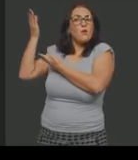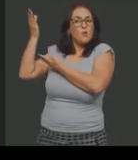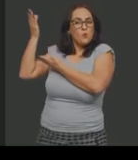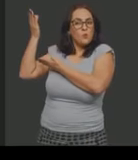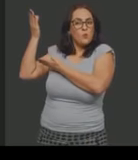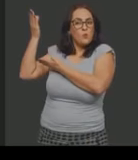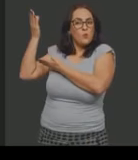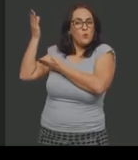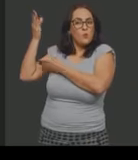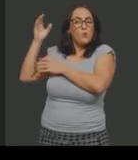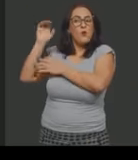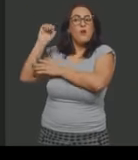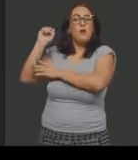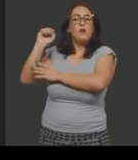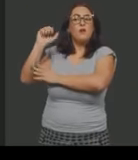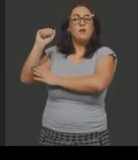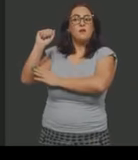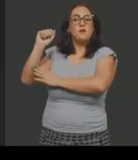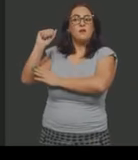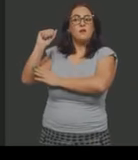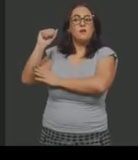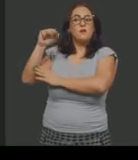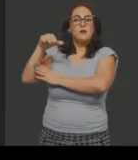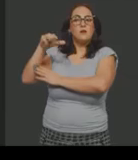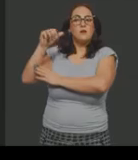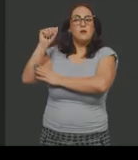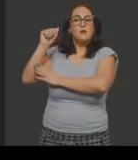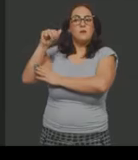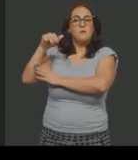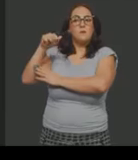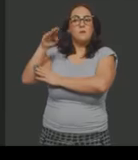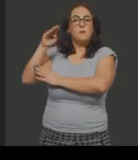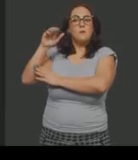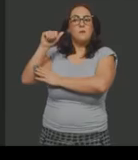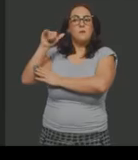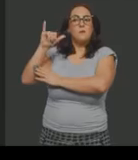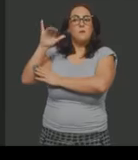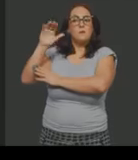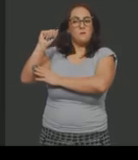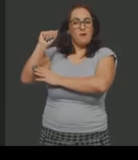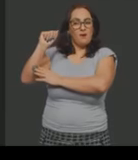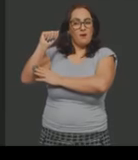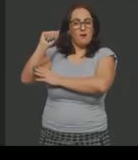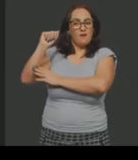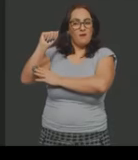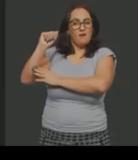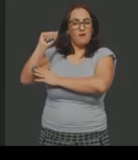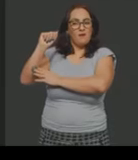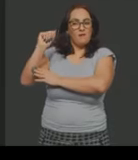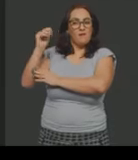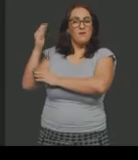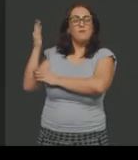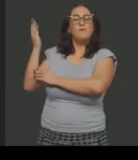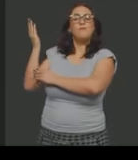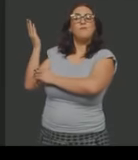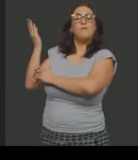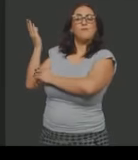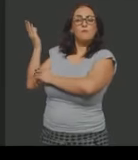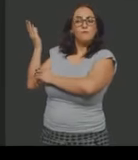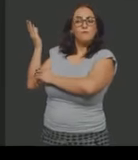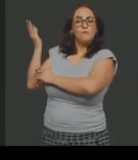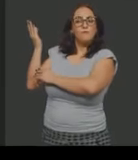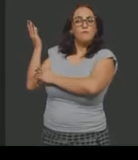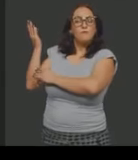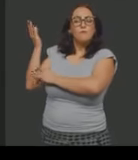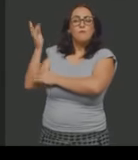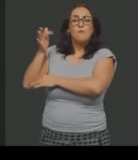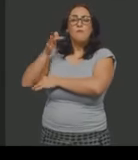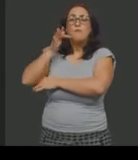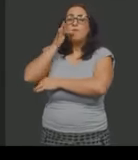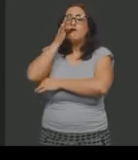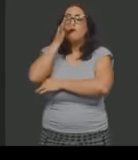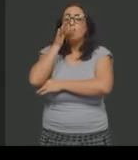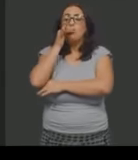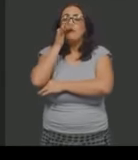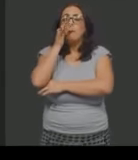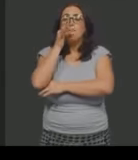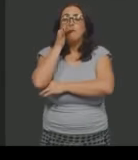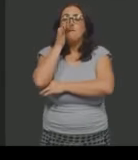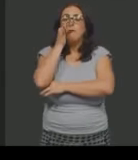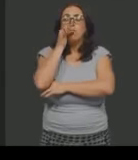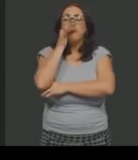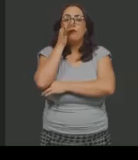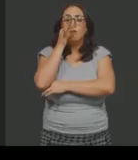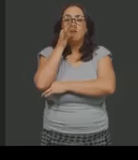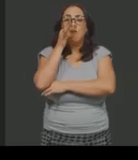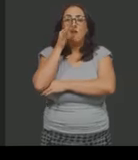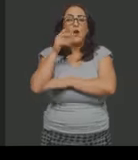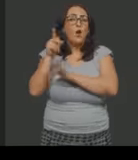uma samambaia, já viu uma samambaia. A samambaia, ela é uma pteridófita, é a planta, digamos, a